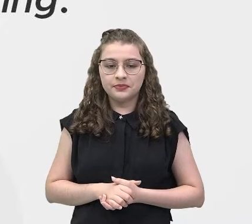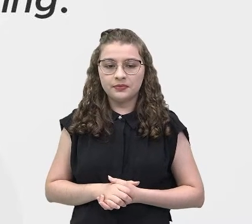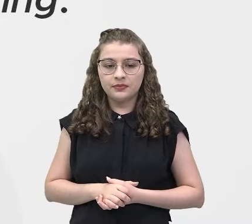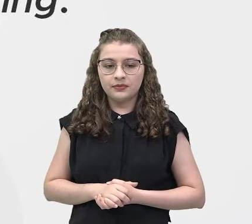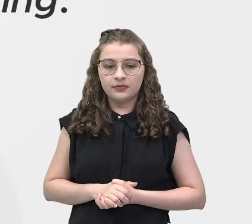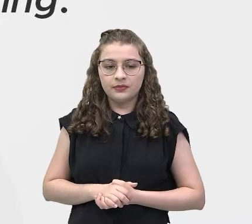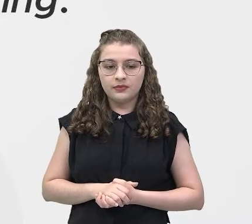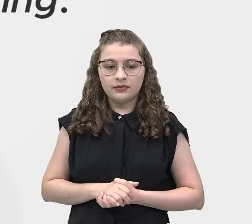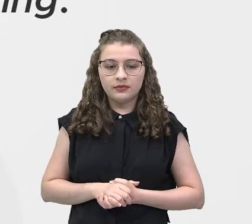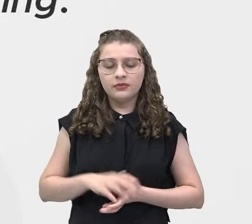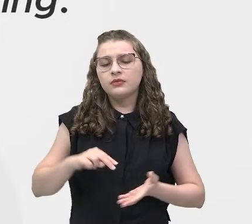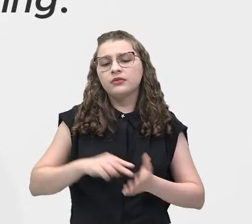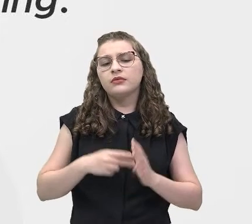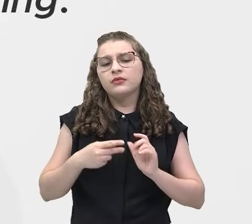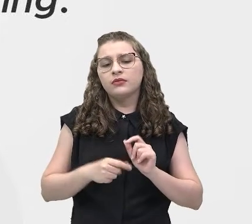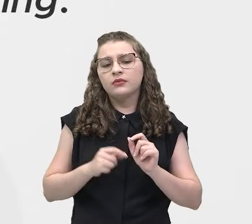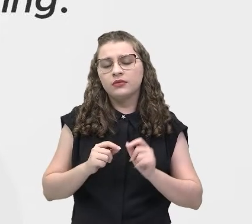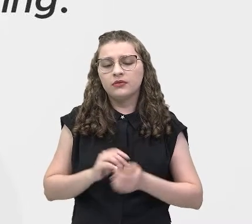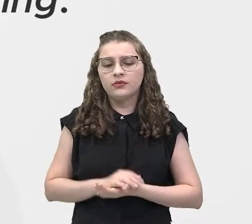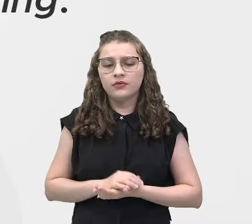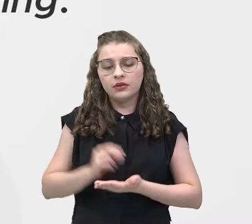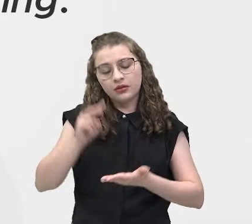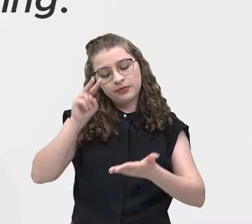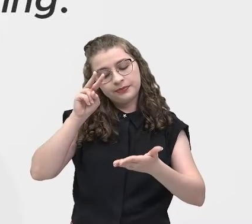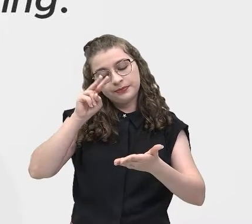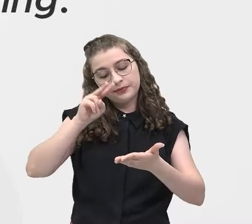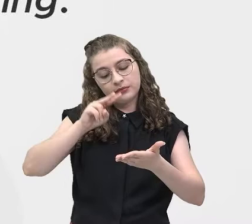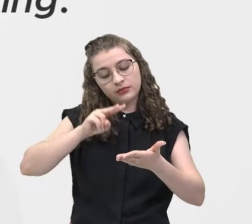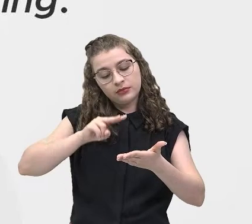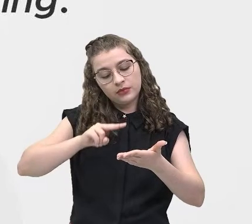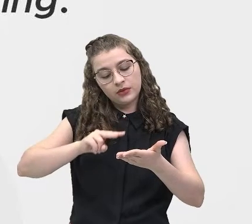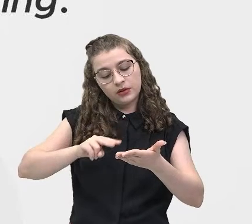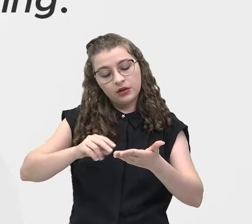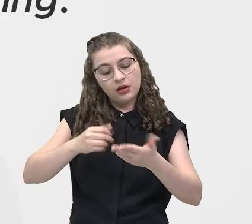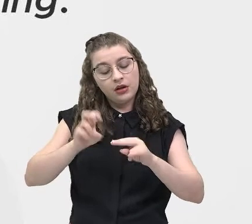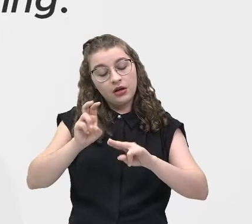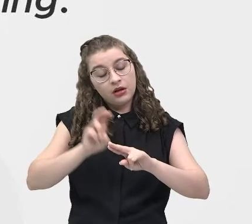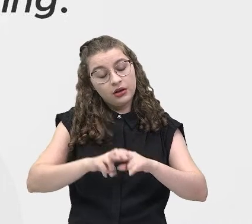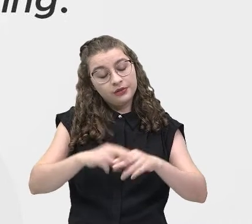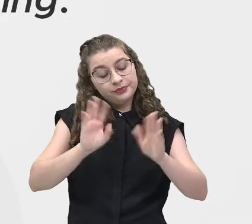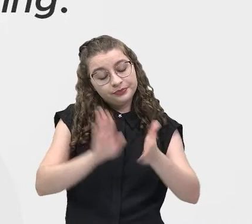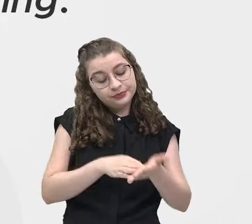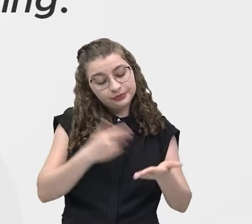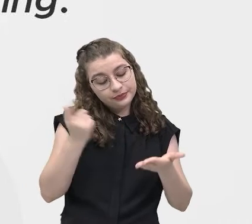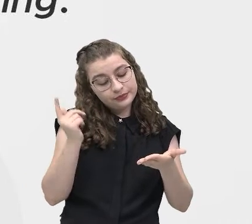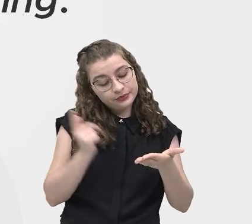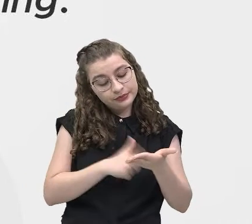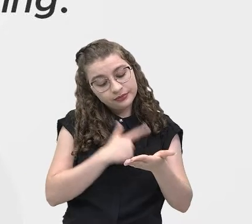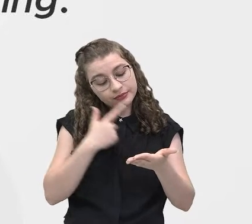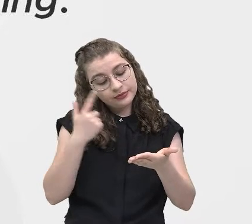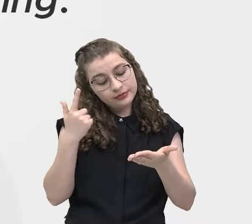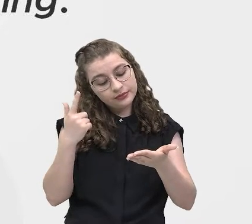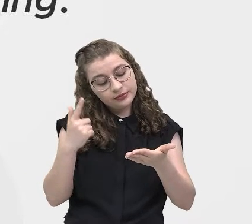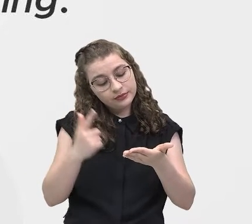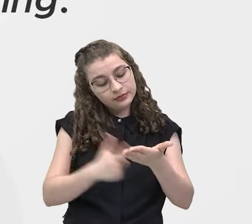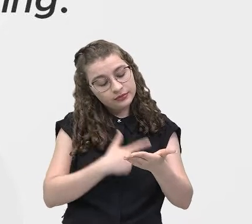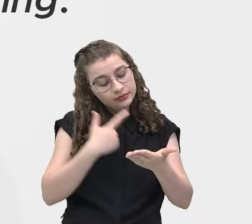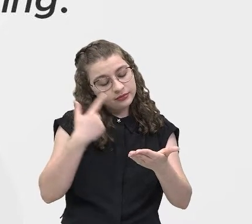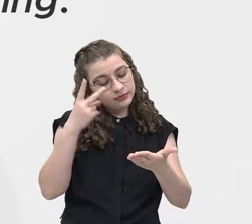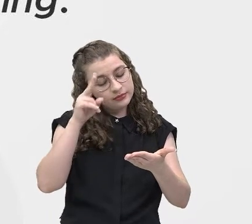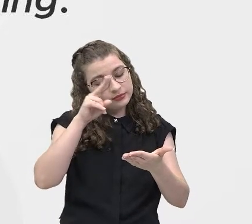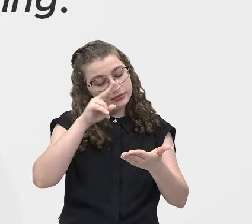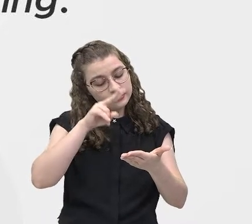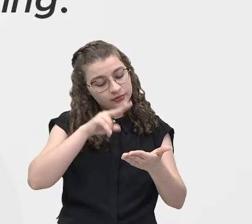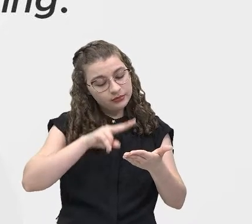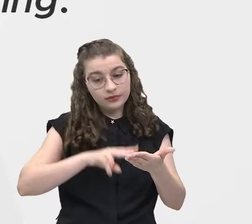normal. Ou seja, não é uma leitura que você senta lá com o livro, fica degustando, apreciando a